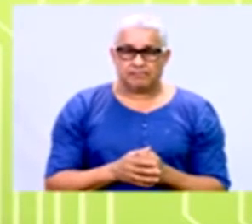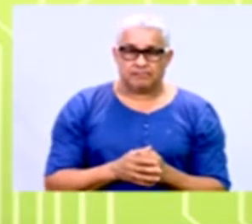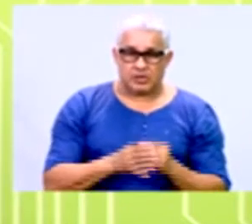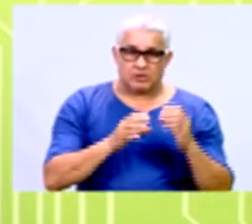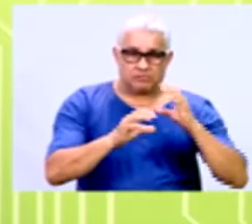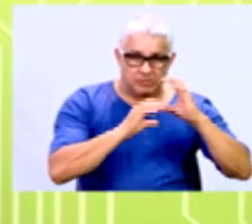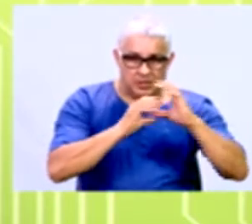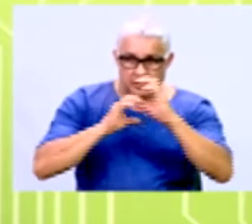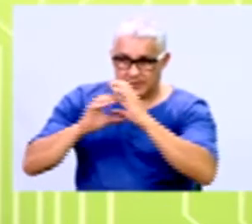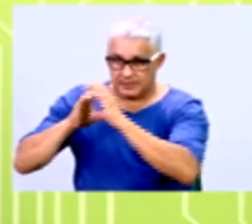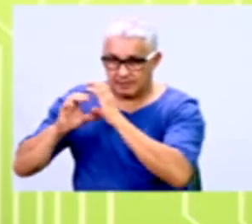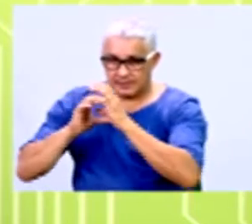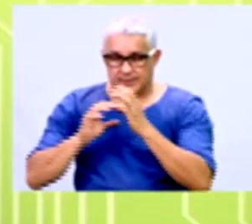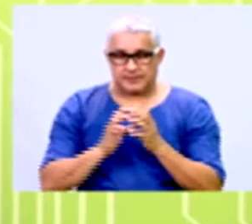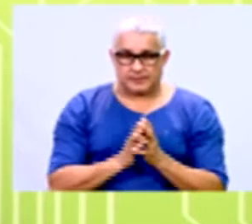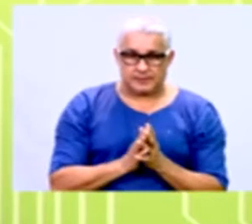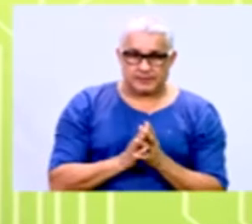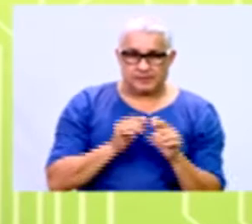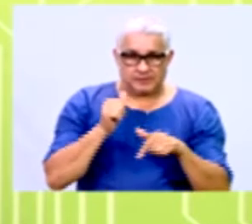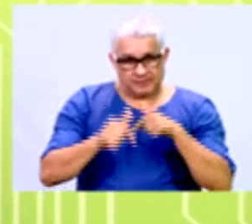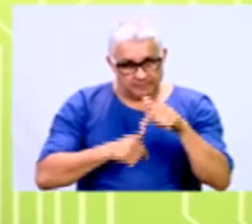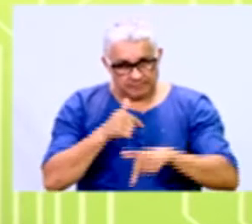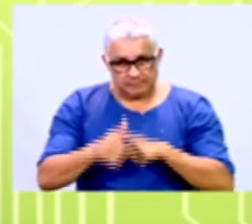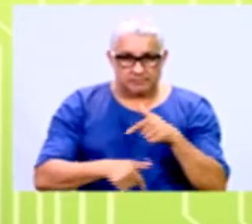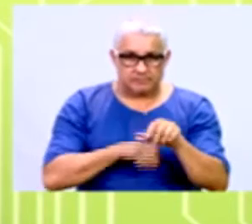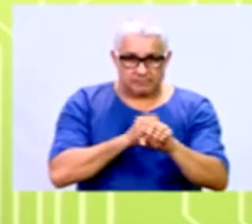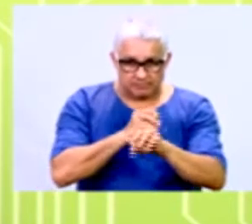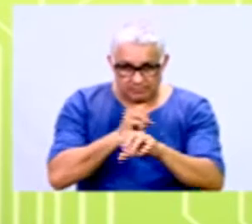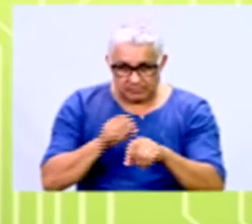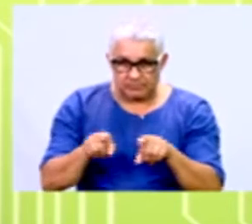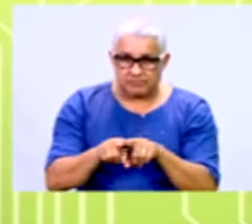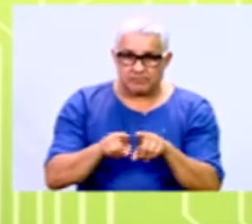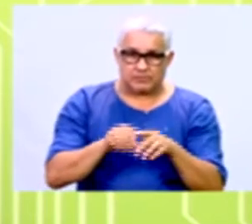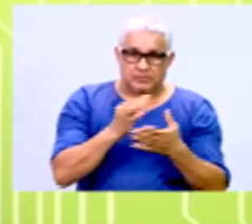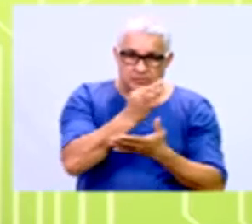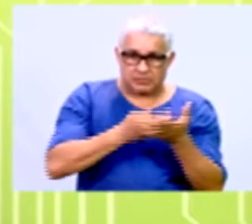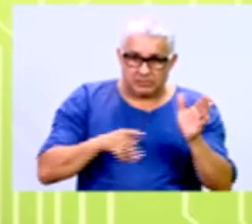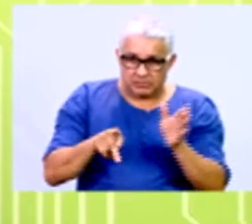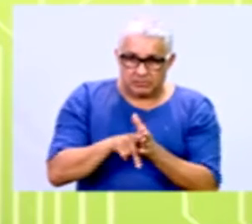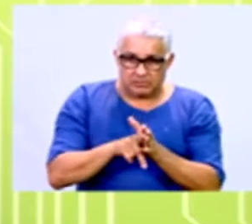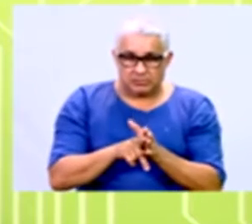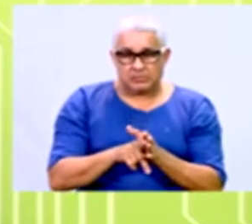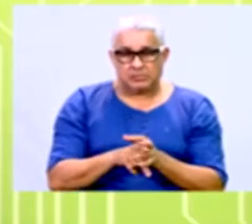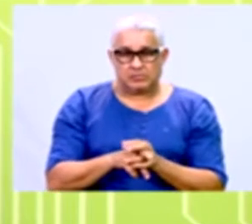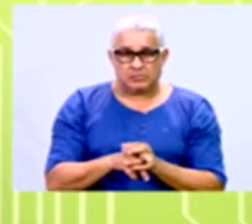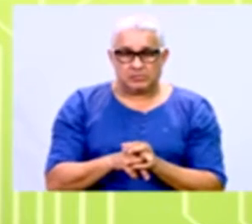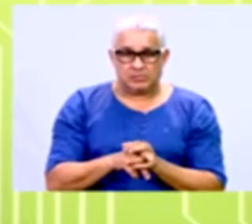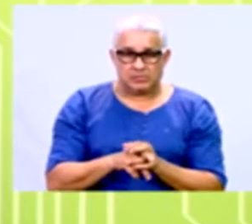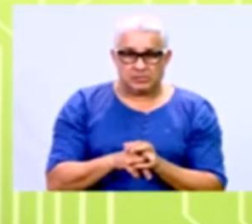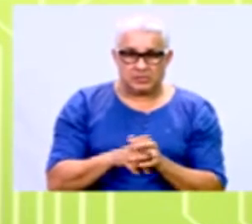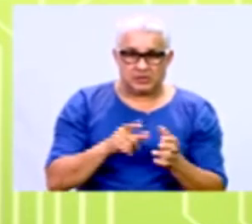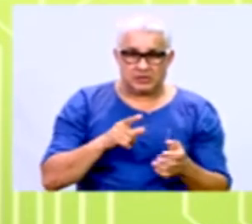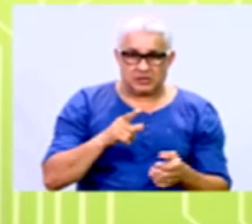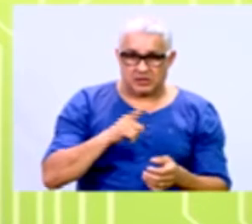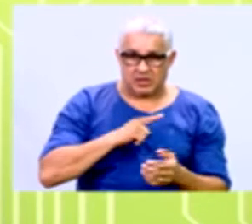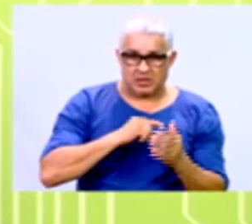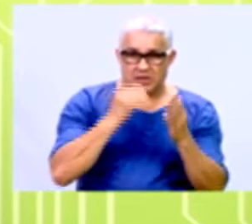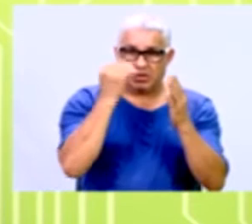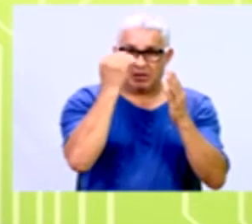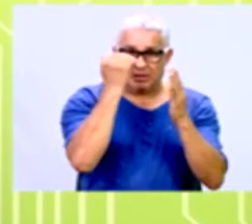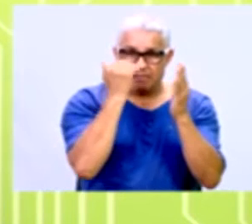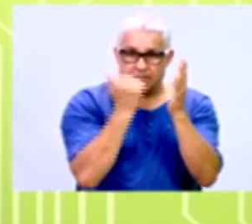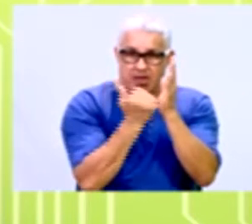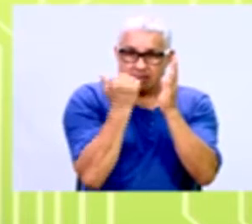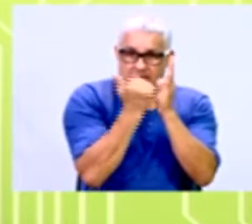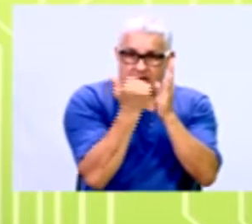comunicações que a gente trabalha, que essas comunicações no formato de texto, ela vem a partir de uma escala, né? E o passo